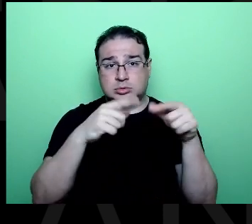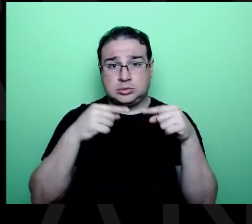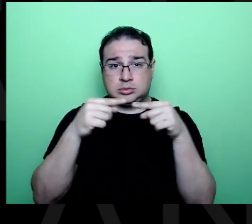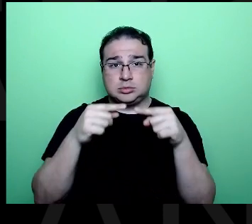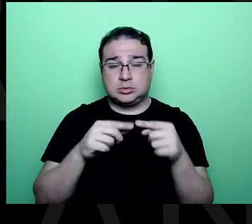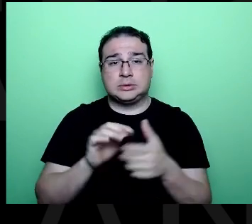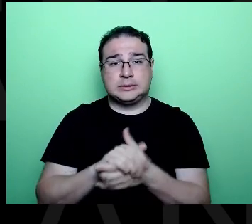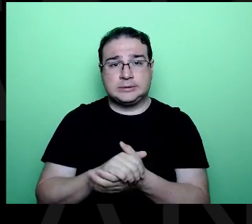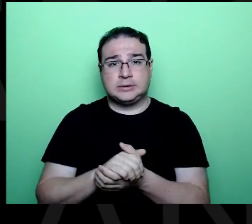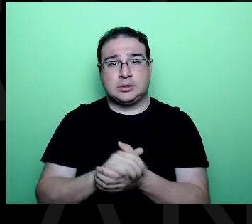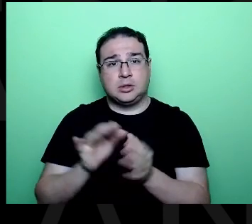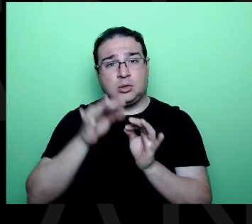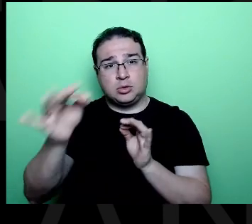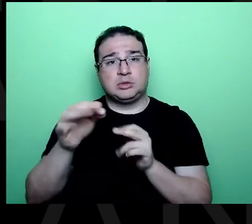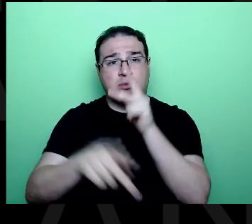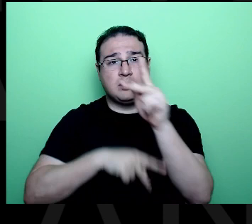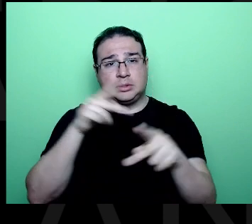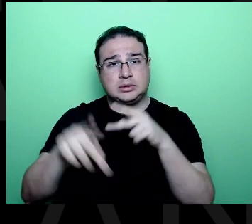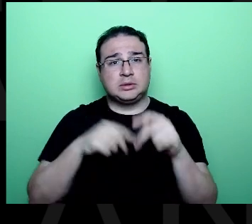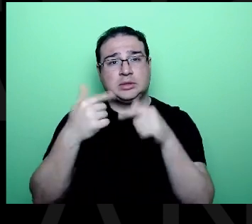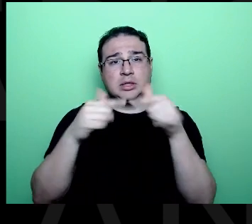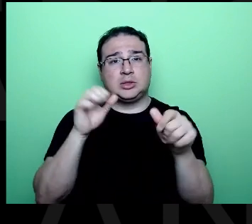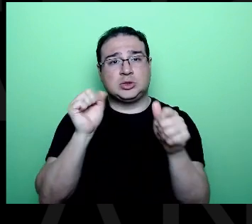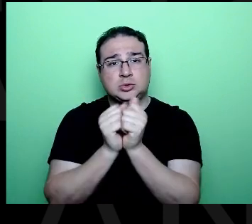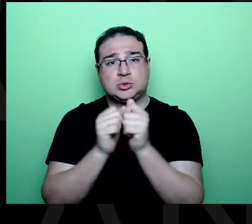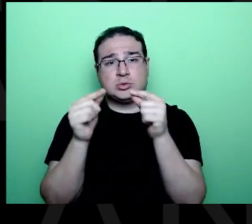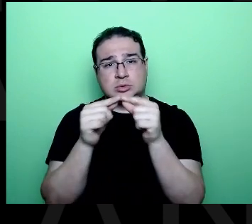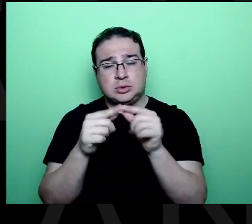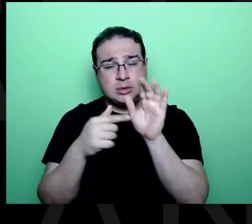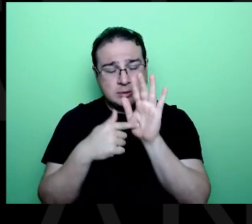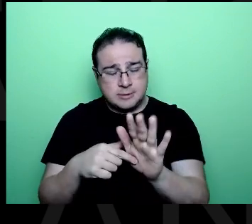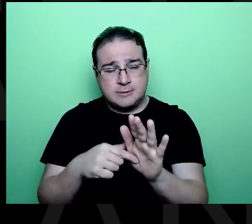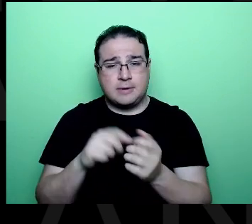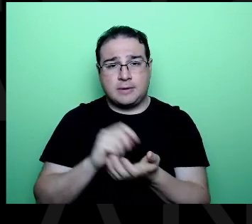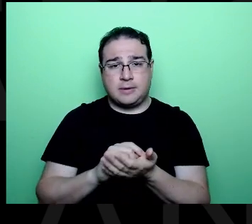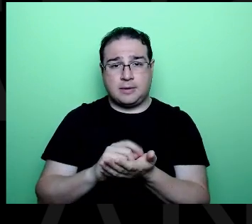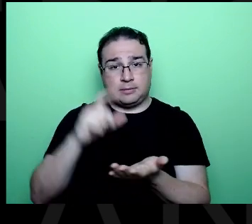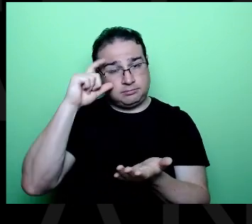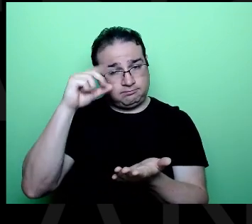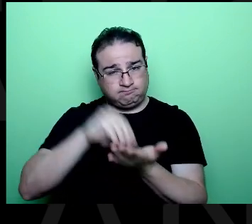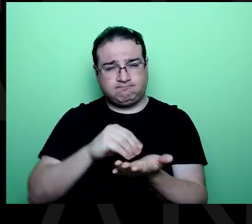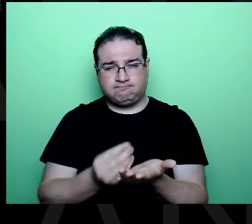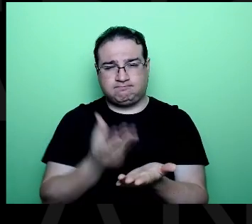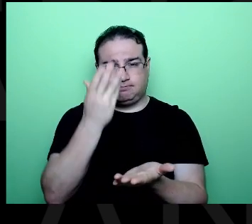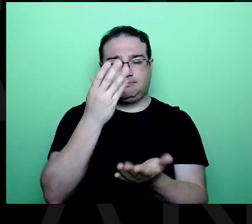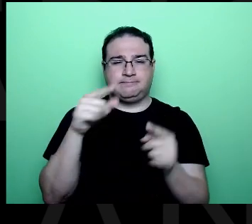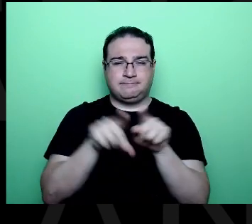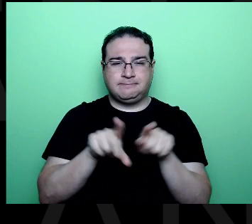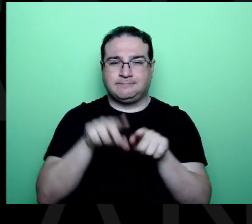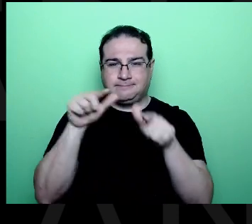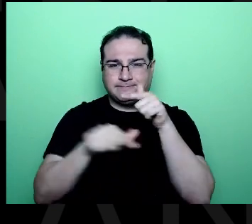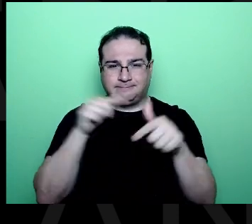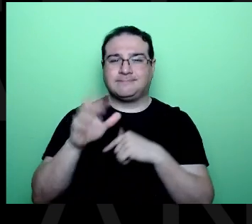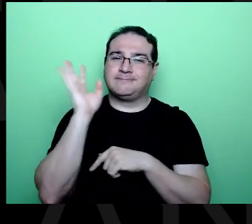longe da população e o trabalho da Maria Andrade É bem legal, a gente